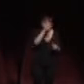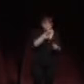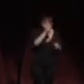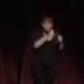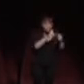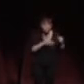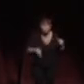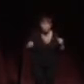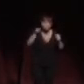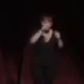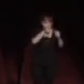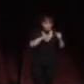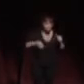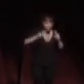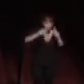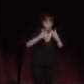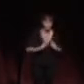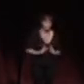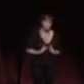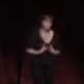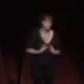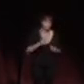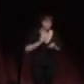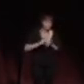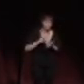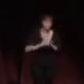cíclico humano que está em crise.